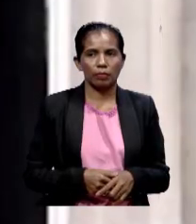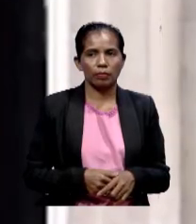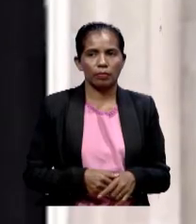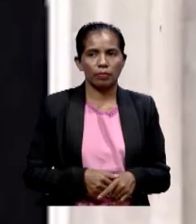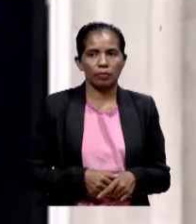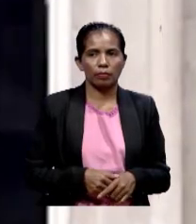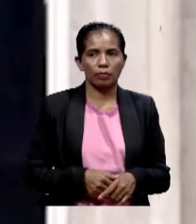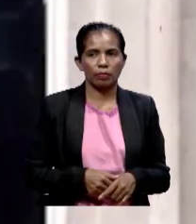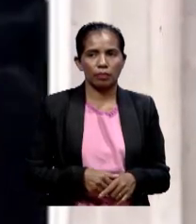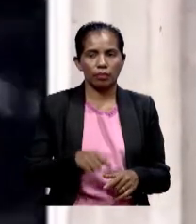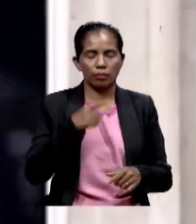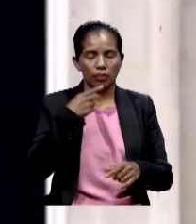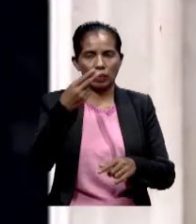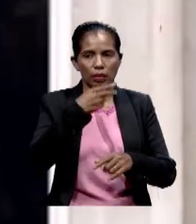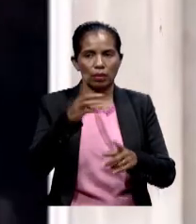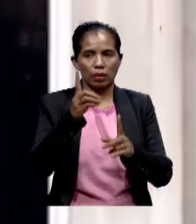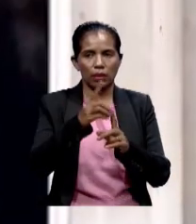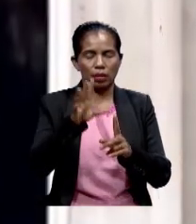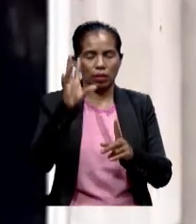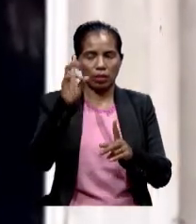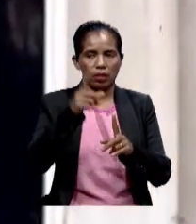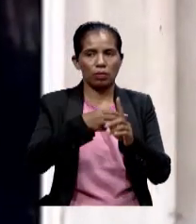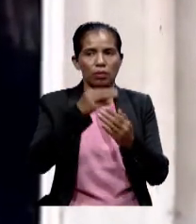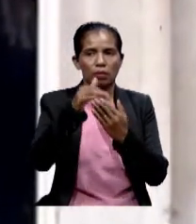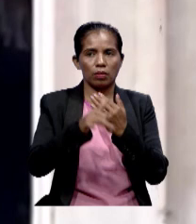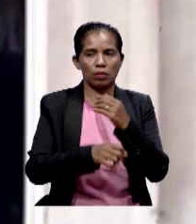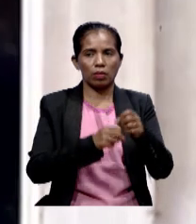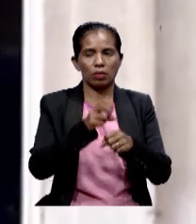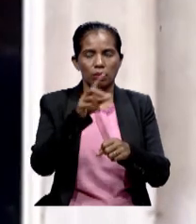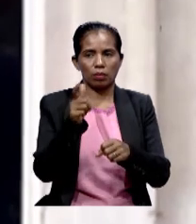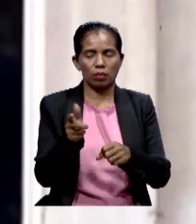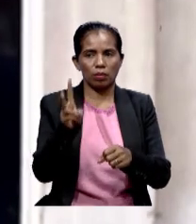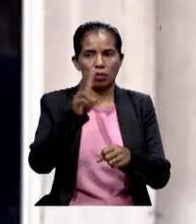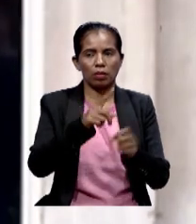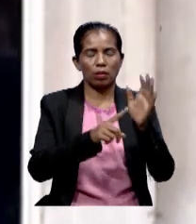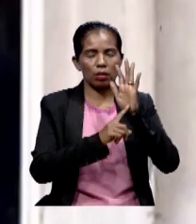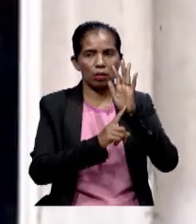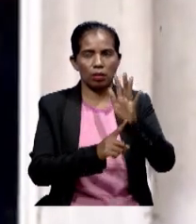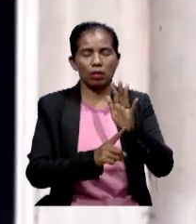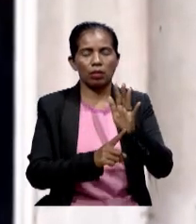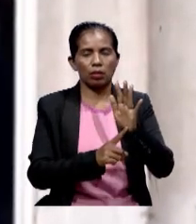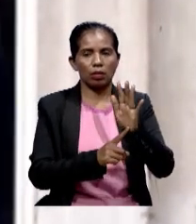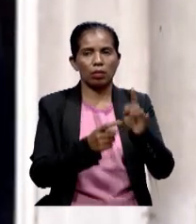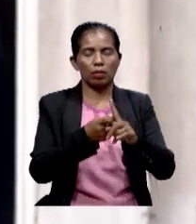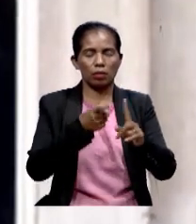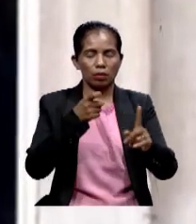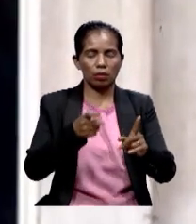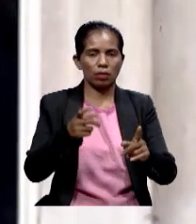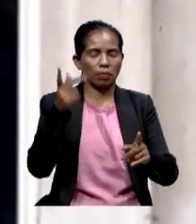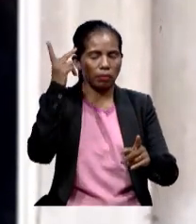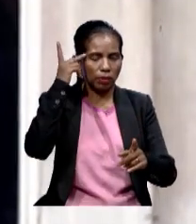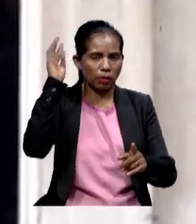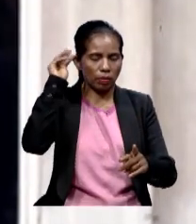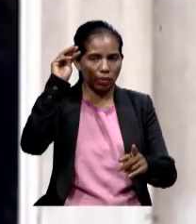Boris Johnson ya kinta lorong hito fulan julu tina rihurua ronu luresen rua anin sikatak nia renuncia husi kargo primeiro ministro